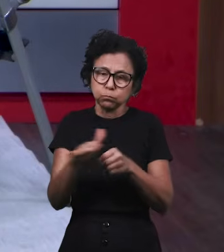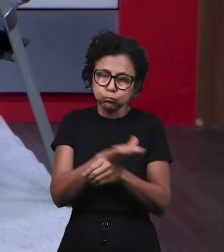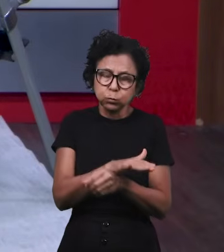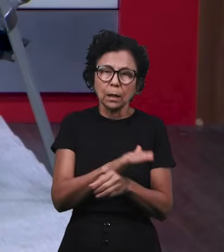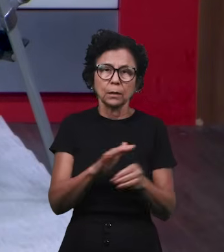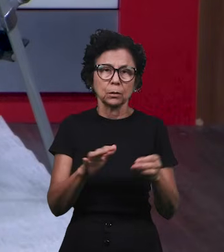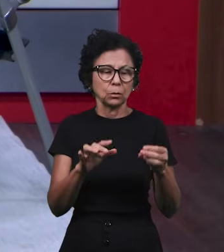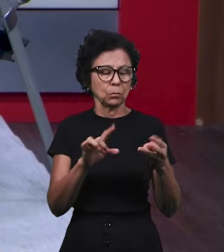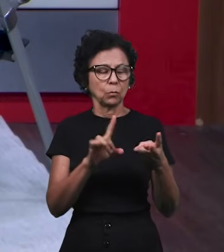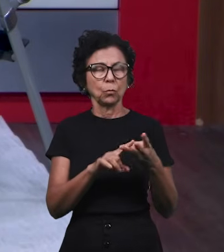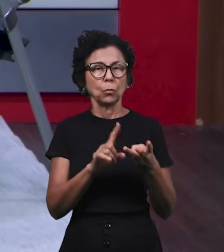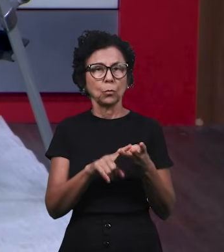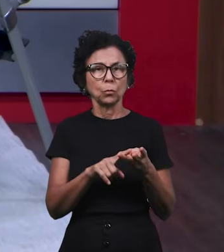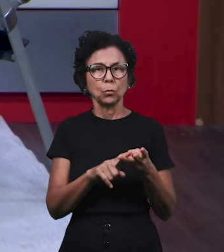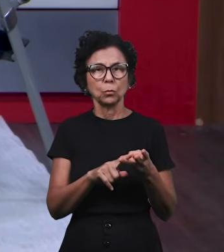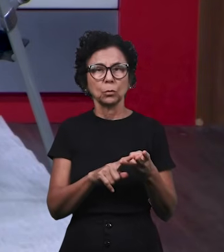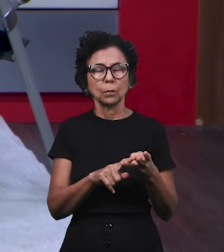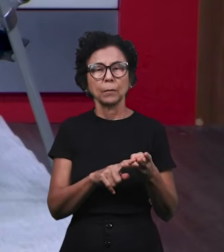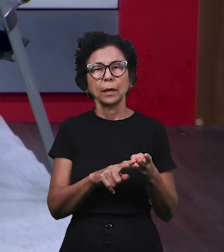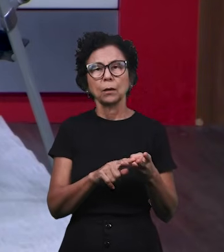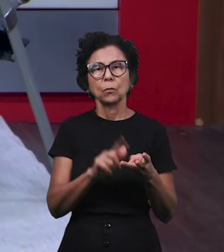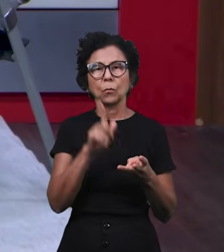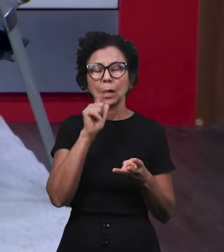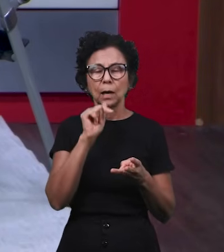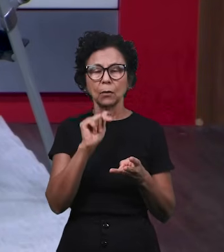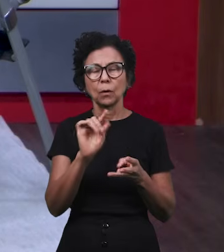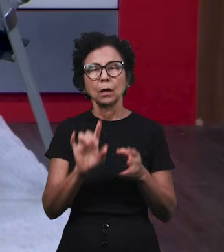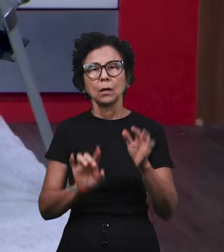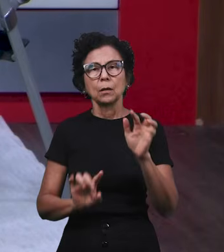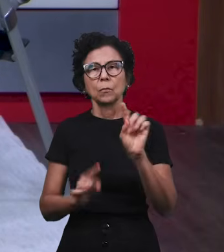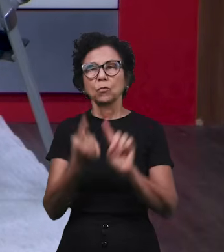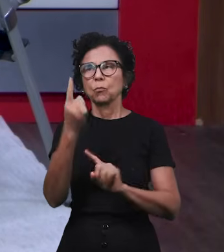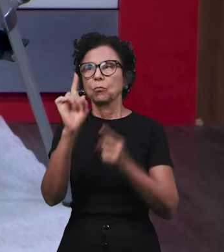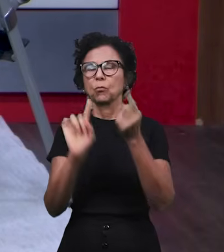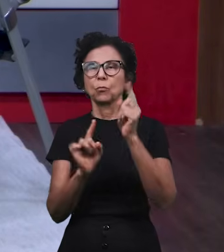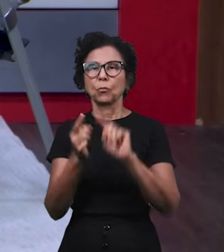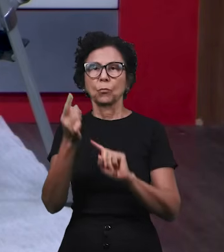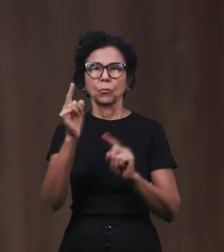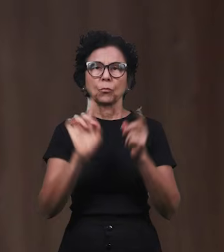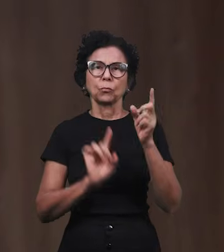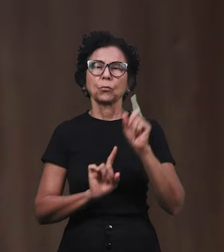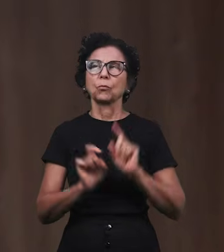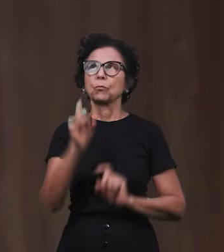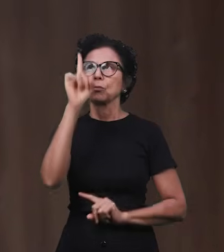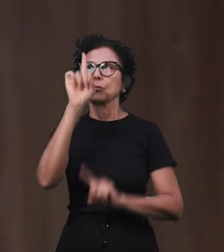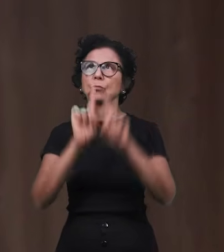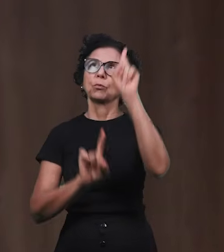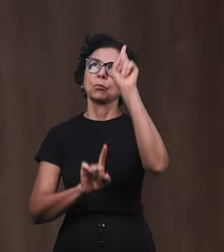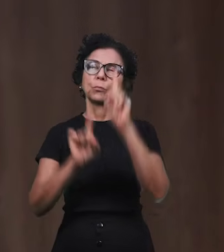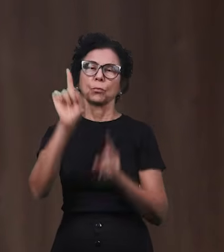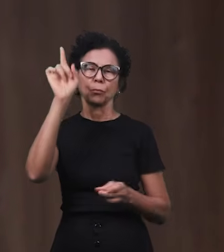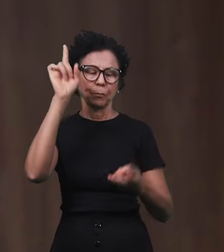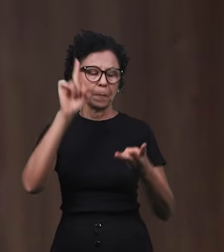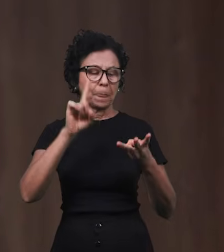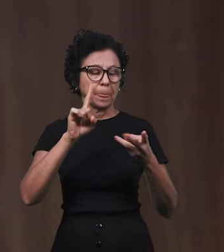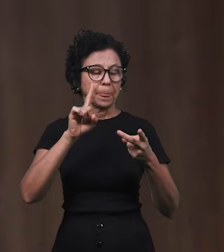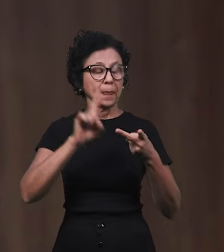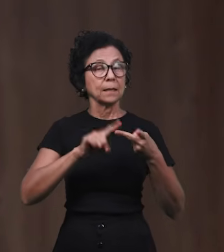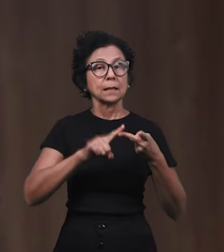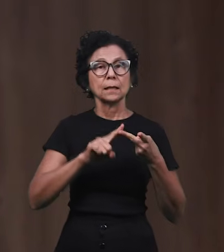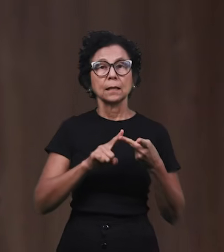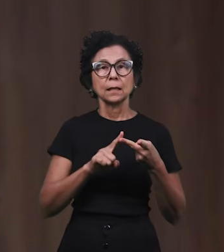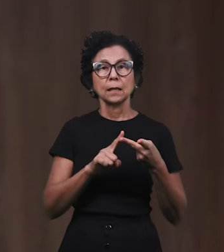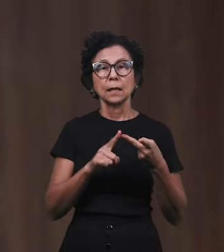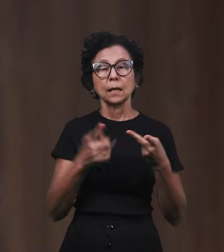um chafariz é uma fonte, né? Isso. Então isso é uma fonte. Manancial é tudo aquilo que é